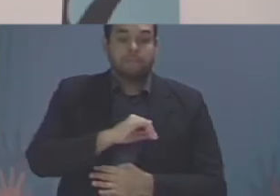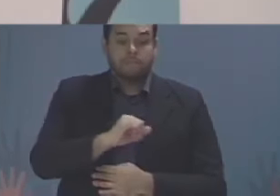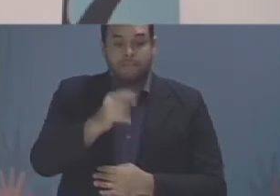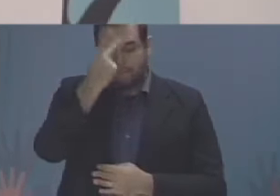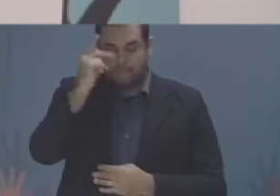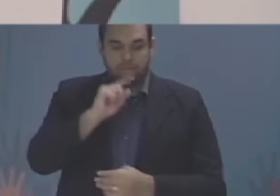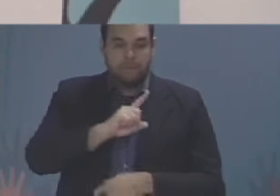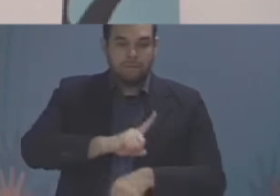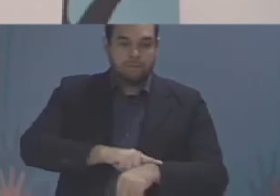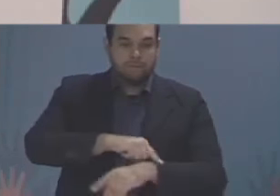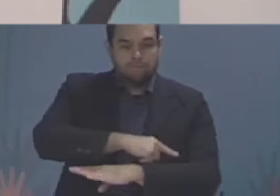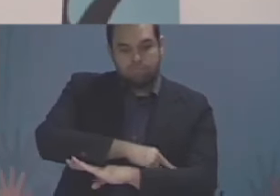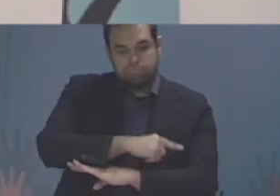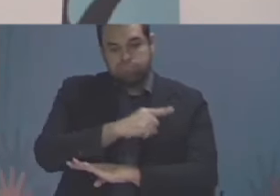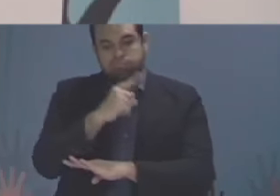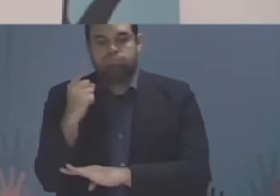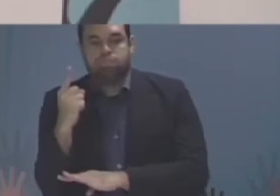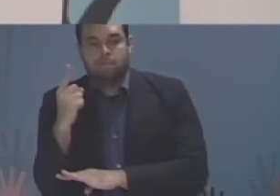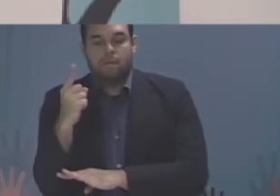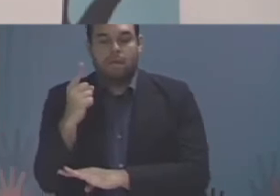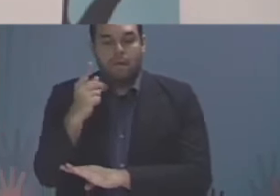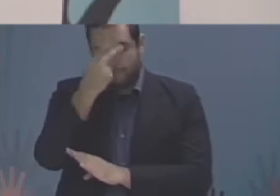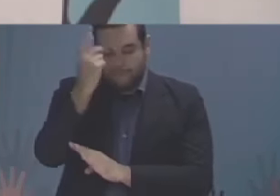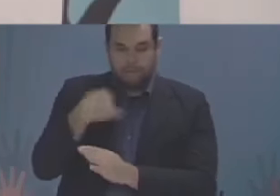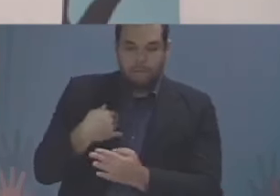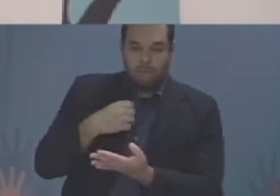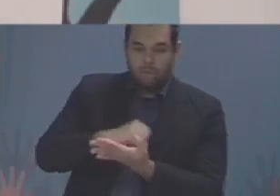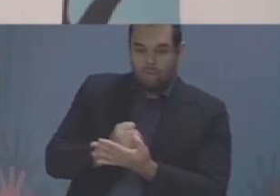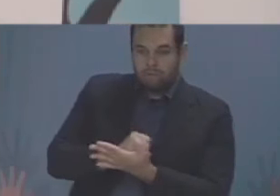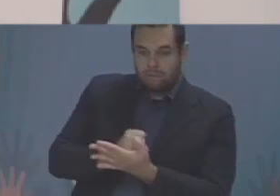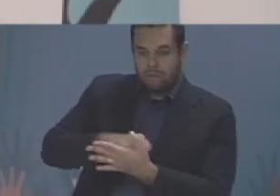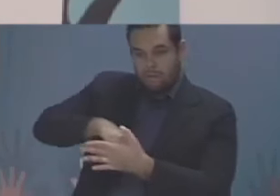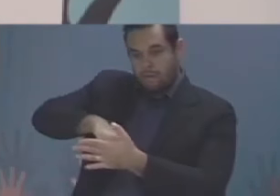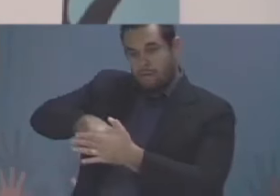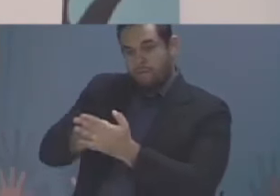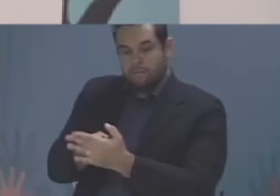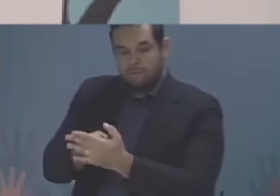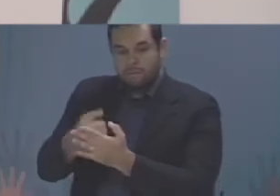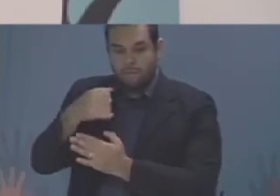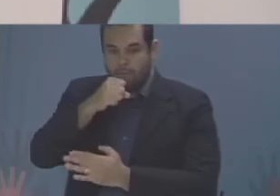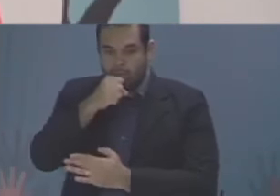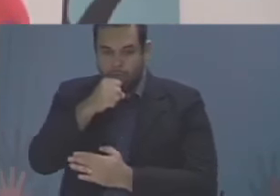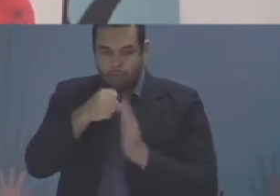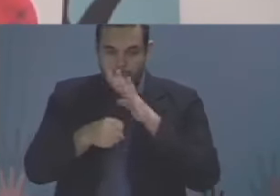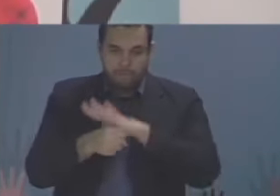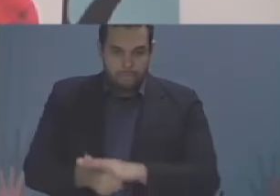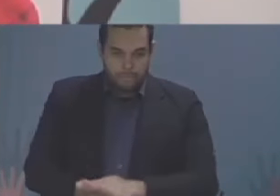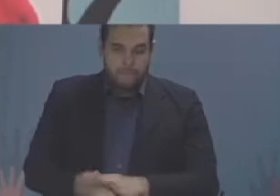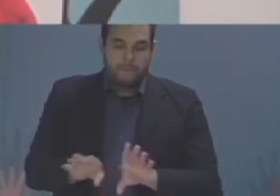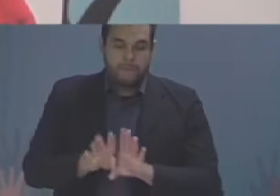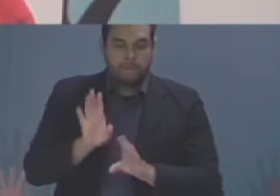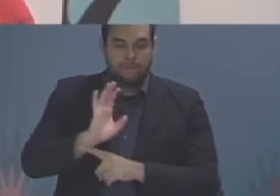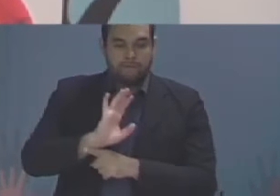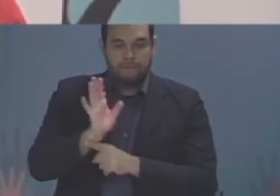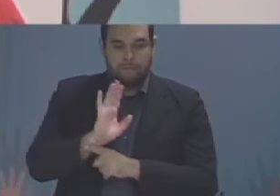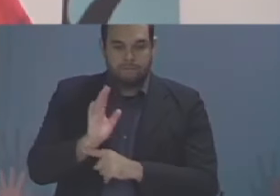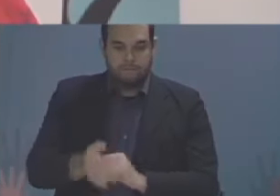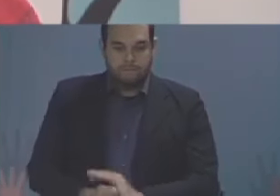ultrapassar o tempo de fala, o mediador acionará o desligamento do microfone e da câmera.